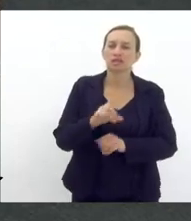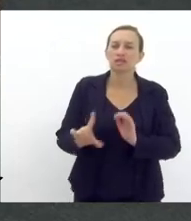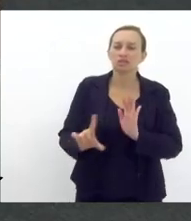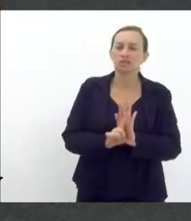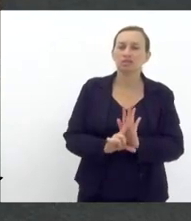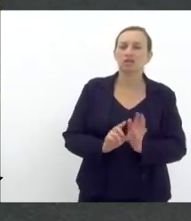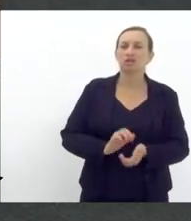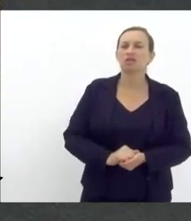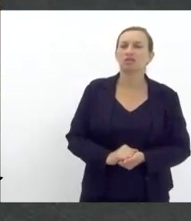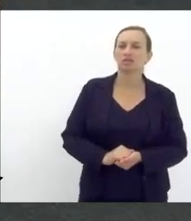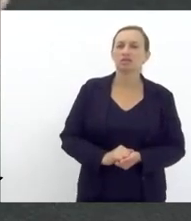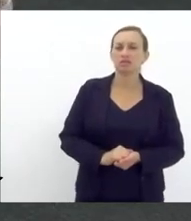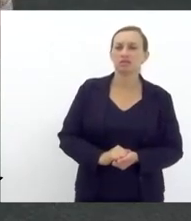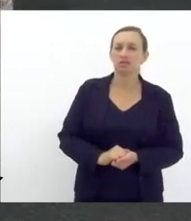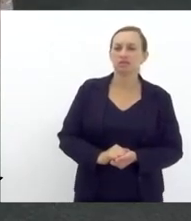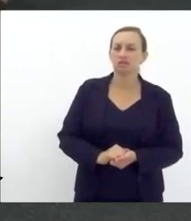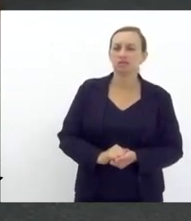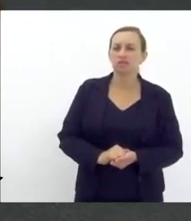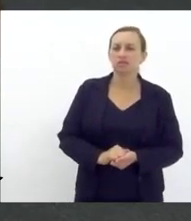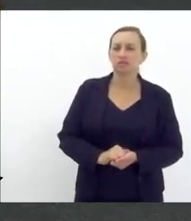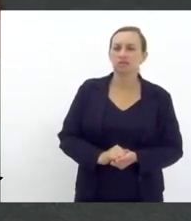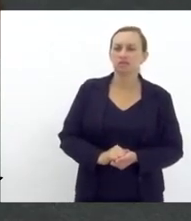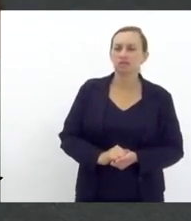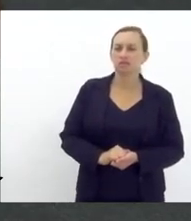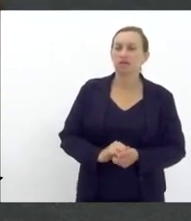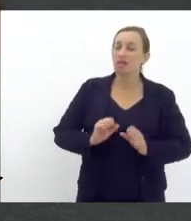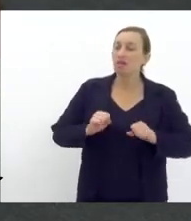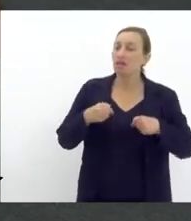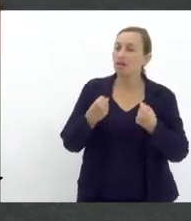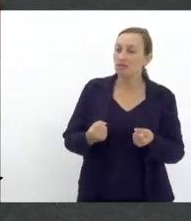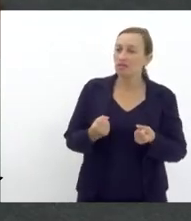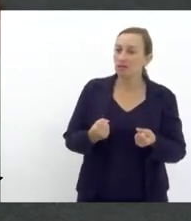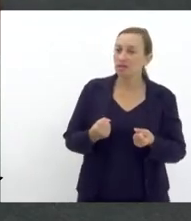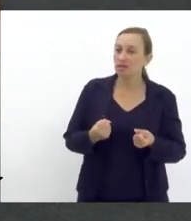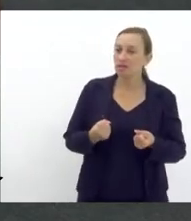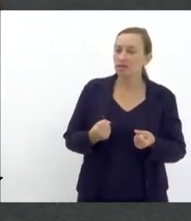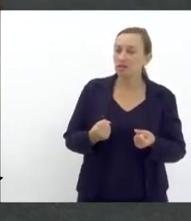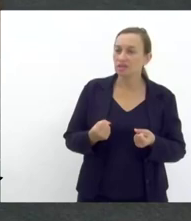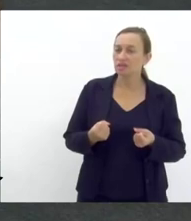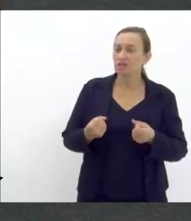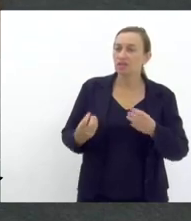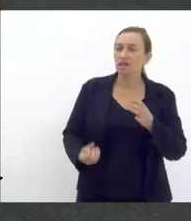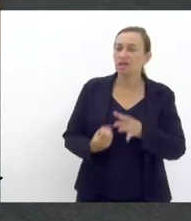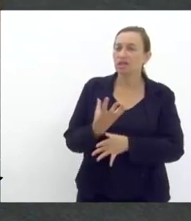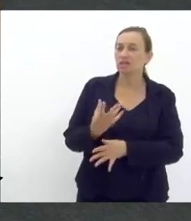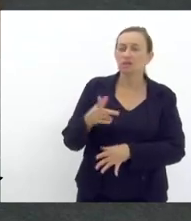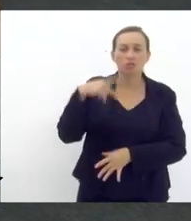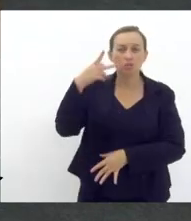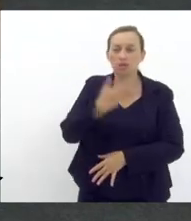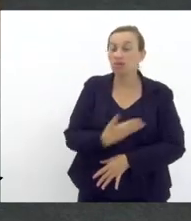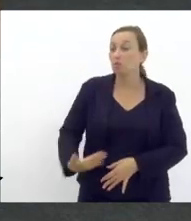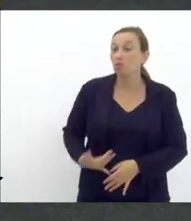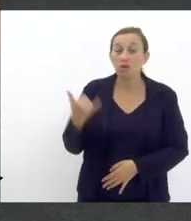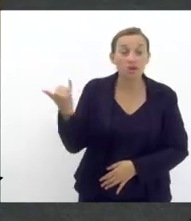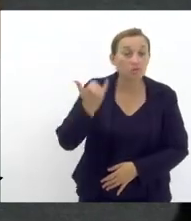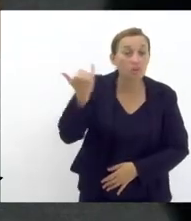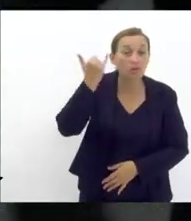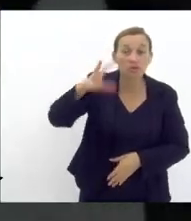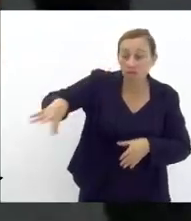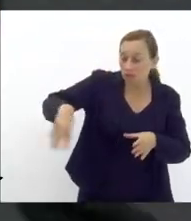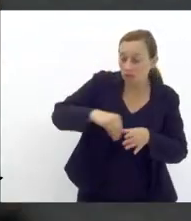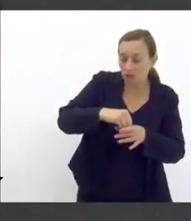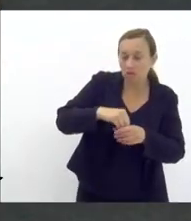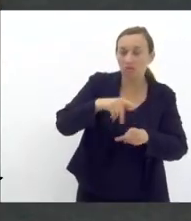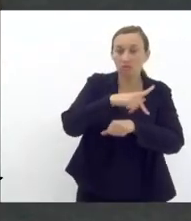Legislativa e essa defende a aplicação de uma política pública importante implementada no